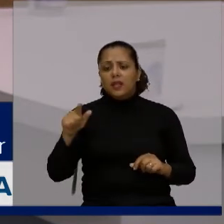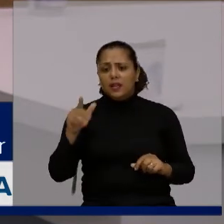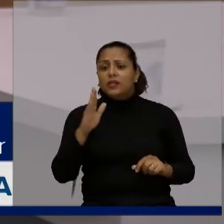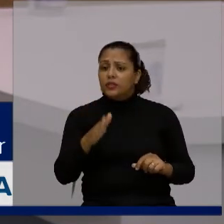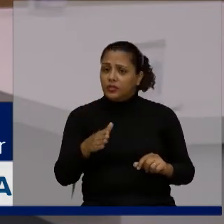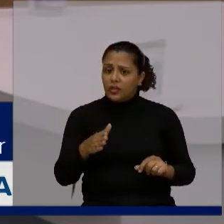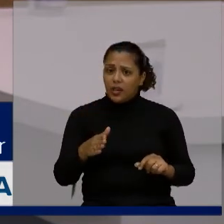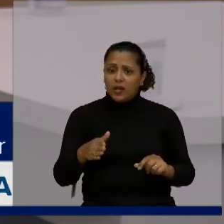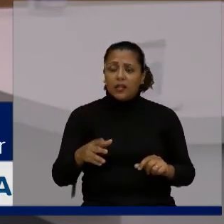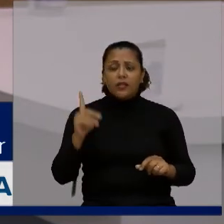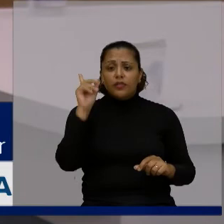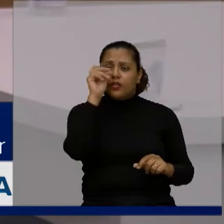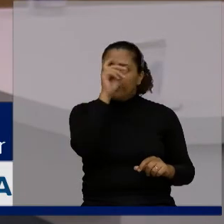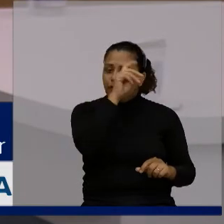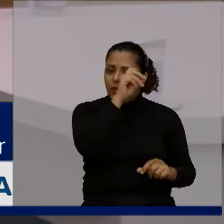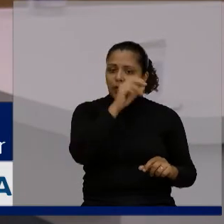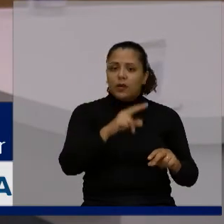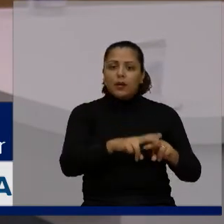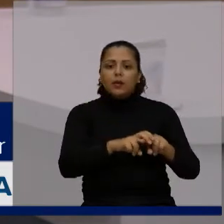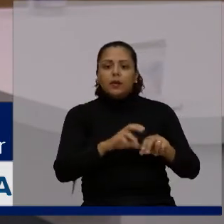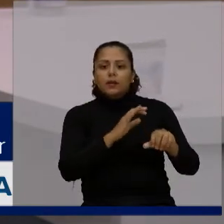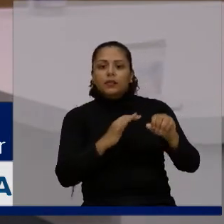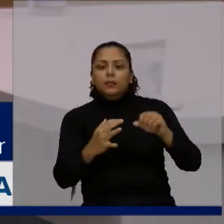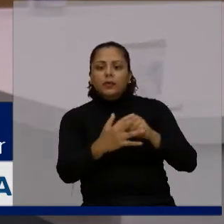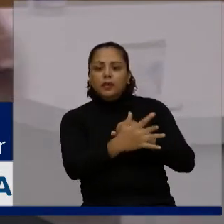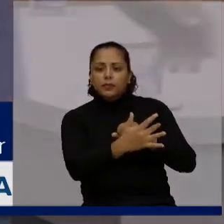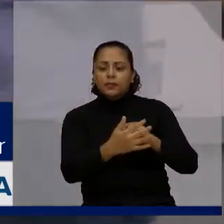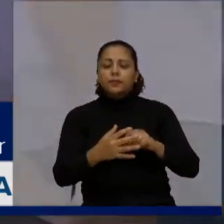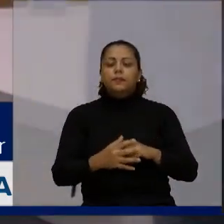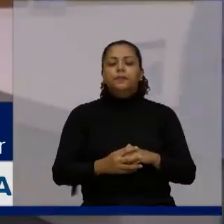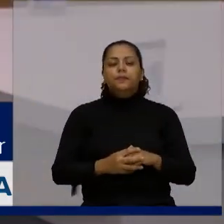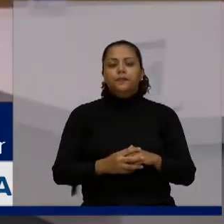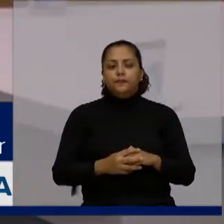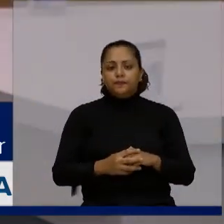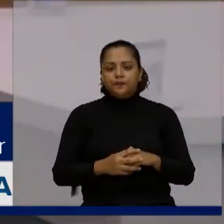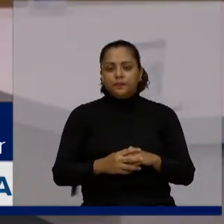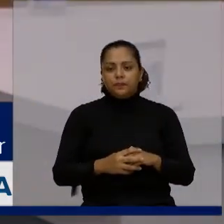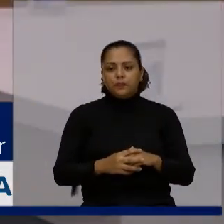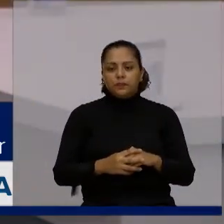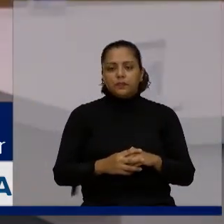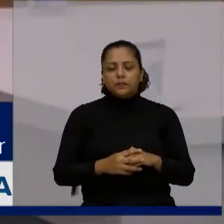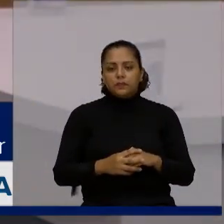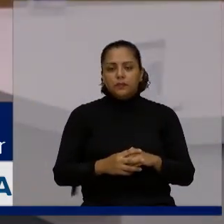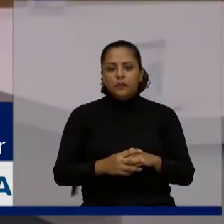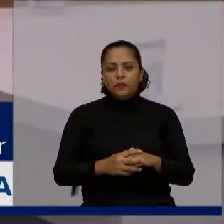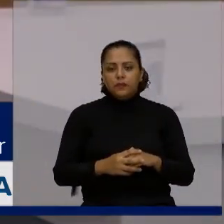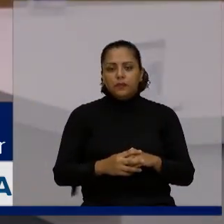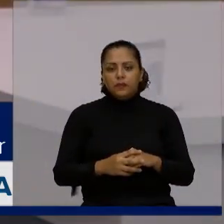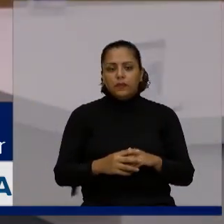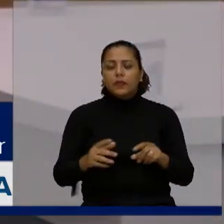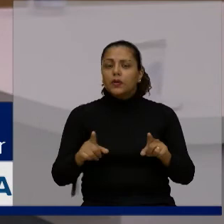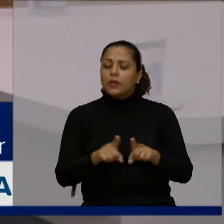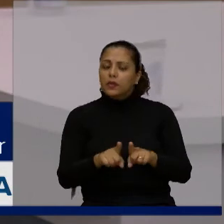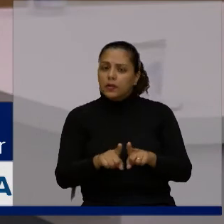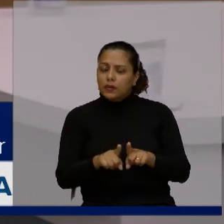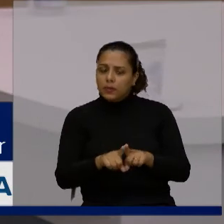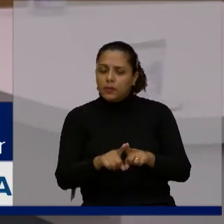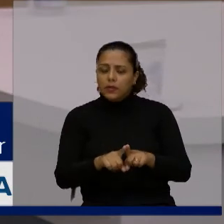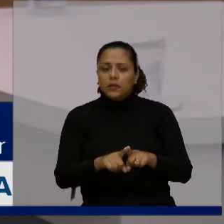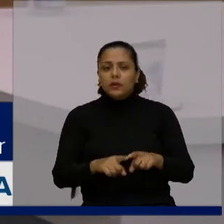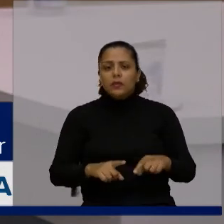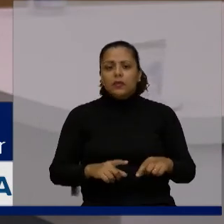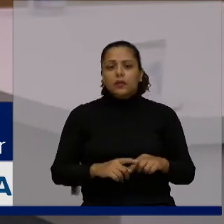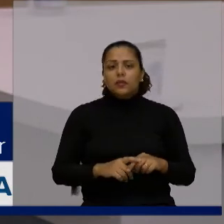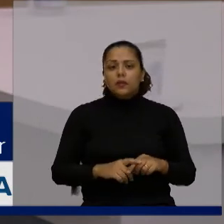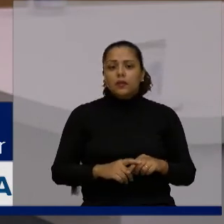grandes dificuldades no momento, e estão sendo por conta da retração no mercado,